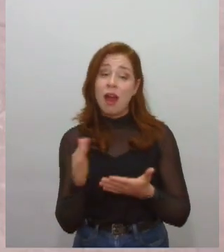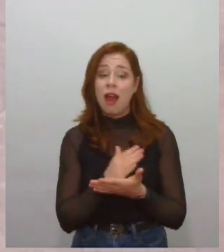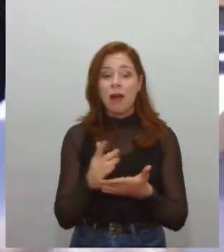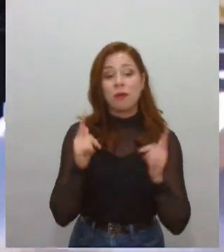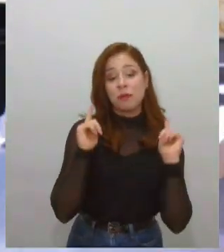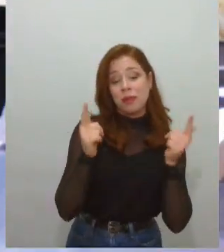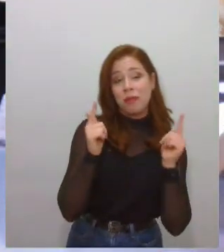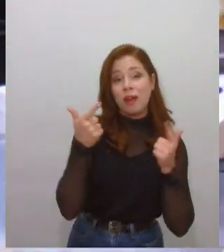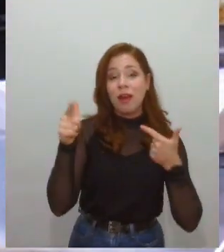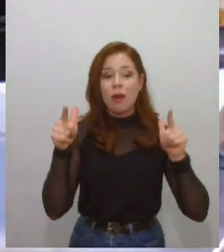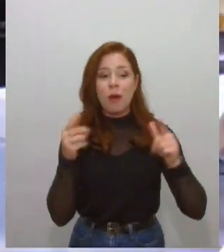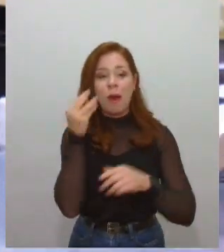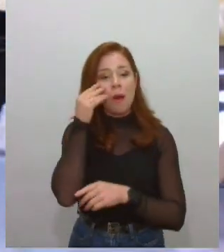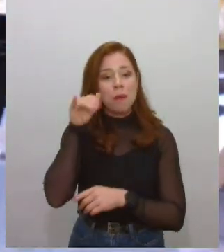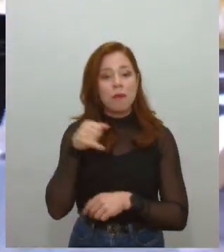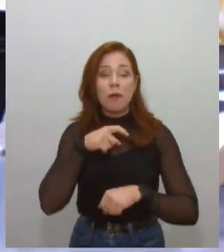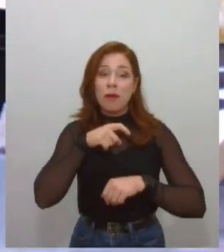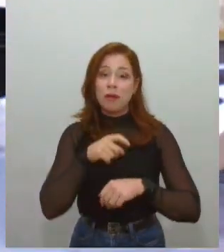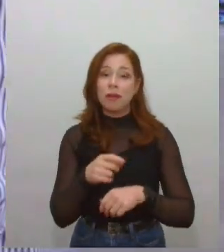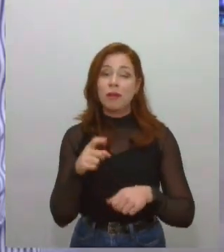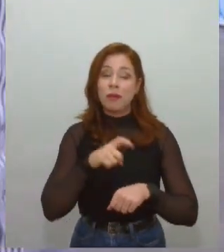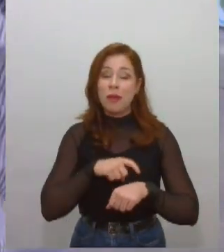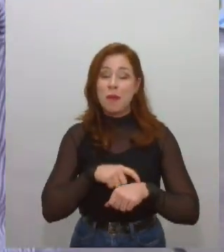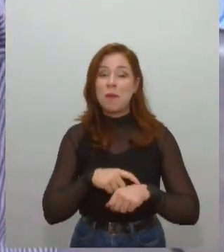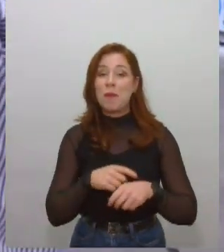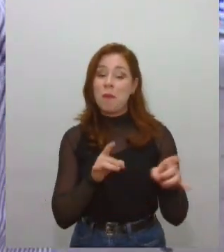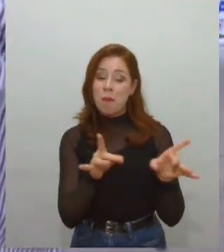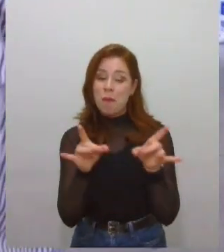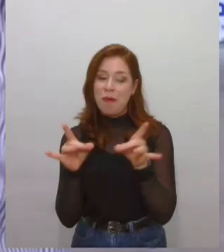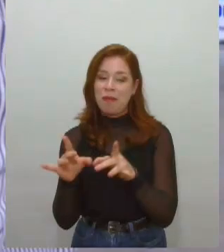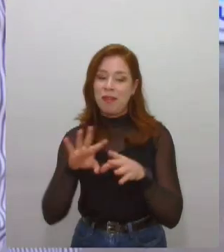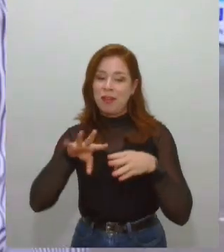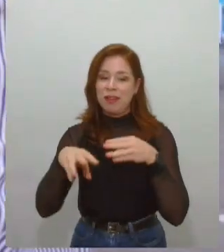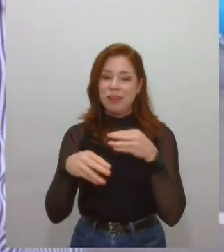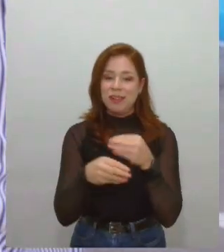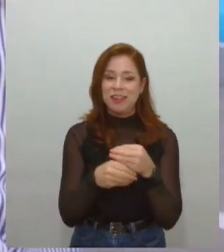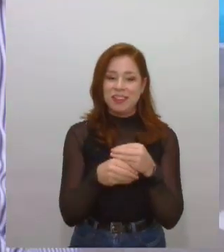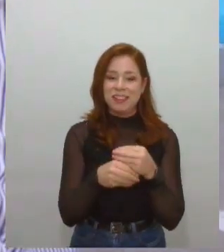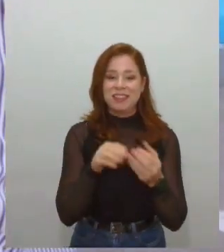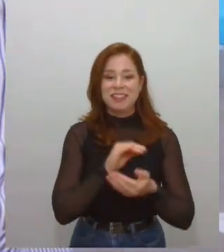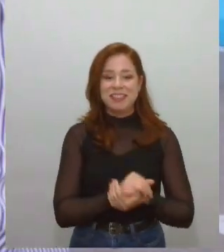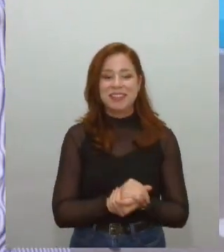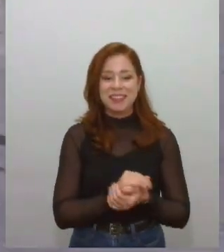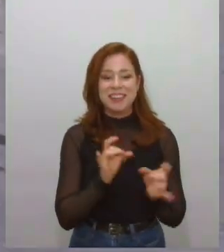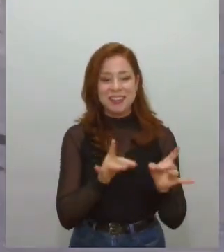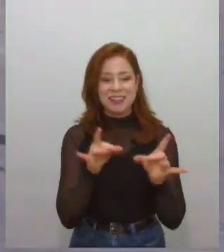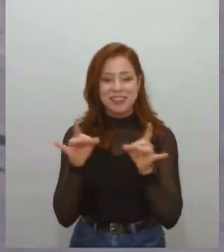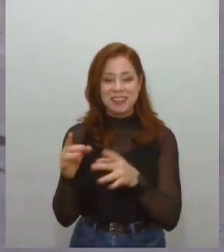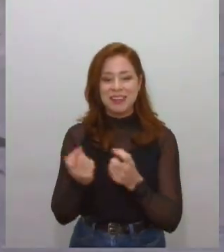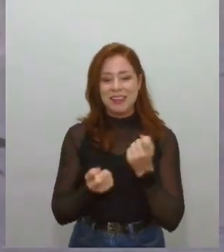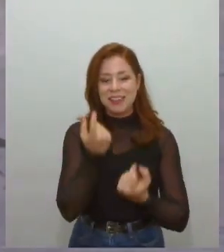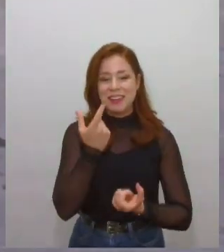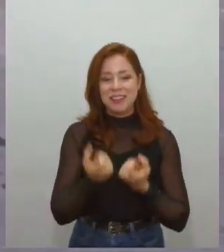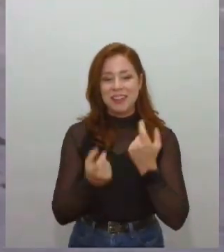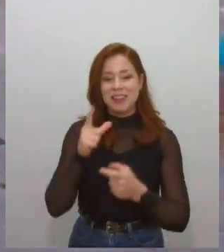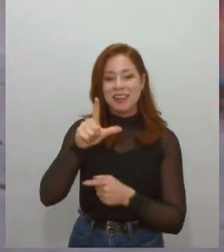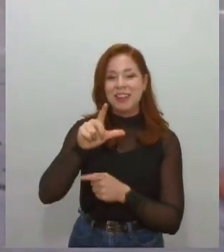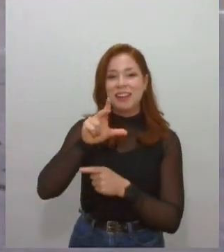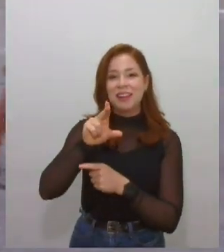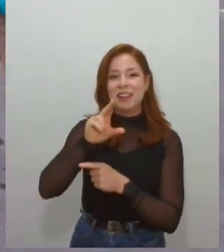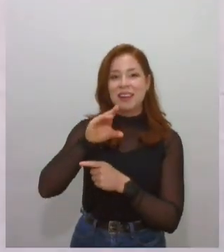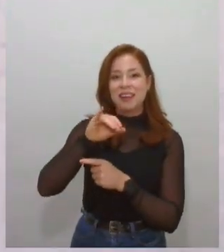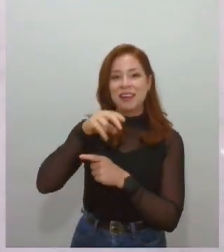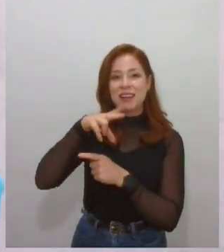aproveitam a oportunidade para turbinar a renda familiar. Vendedora de pipoca, Lucileide da Silva esbanja gratidão e